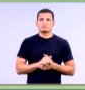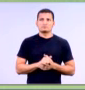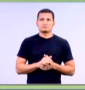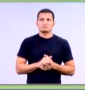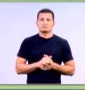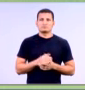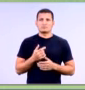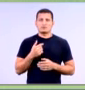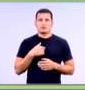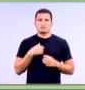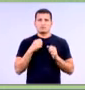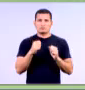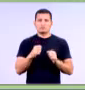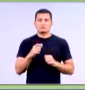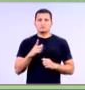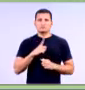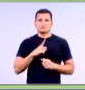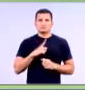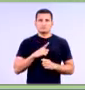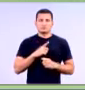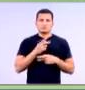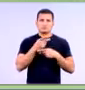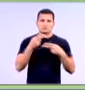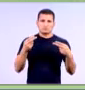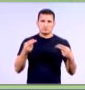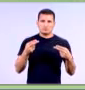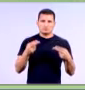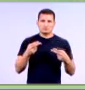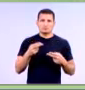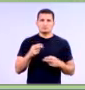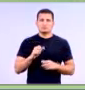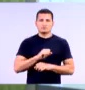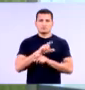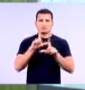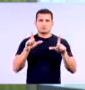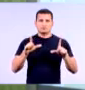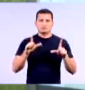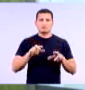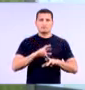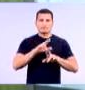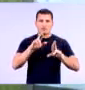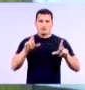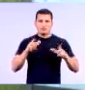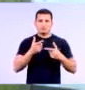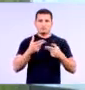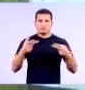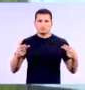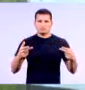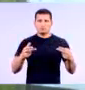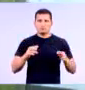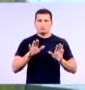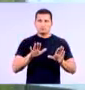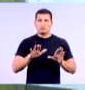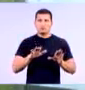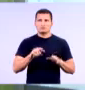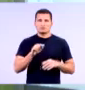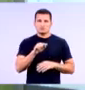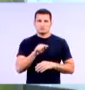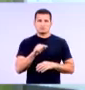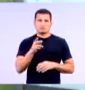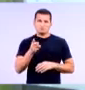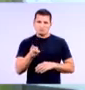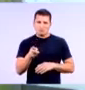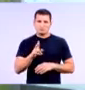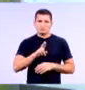Quer dizer que eu posso ter um objeto que executa várias ações distintas, mas essas ações têm o mesmo